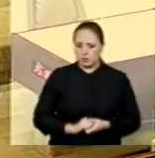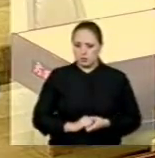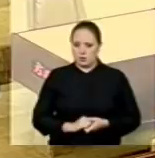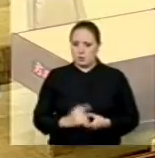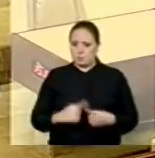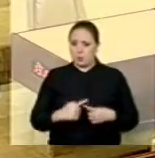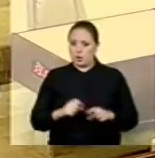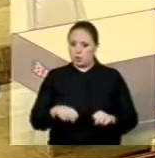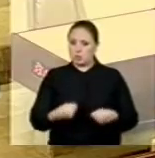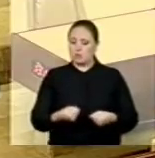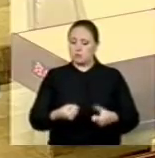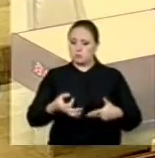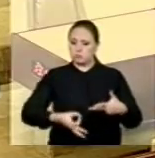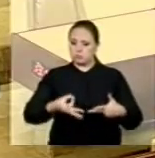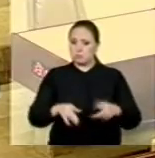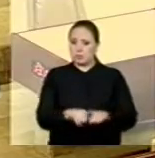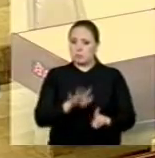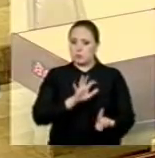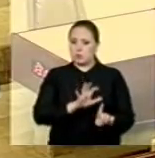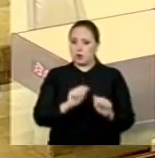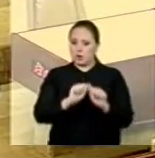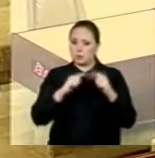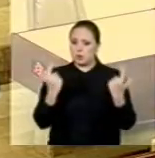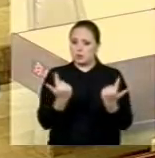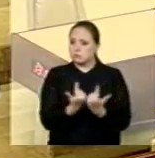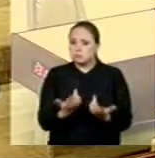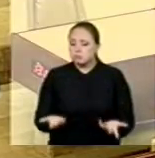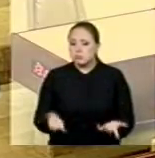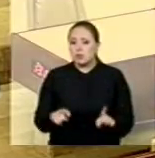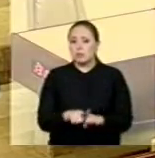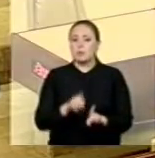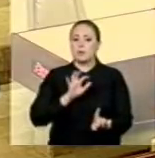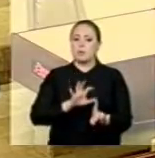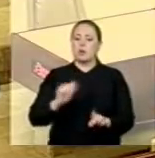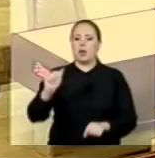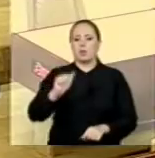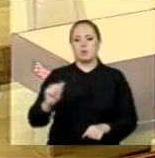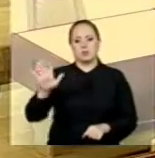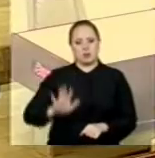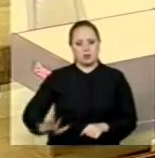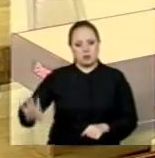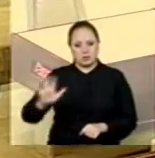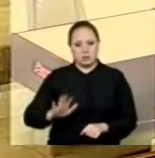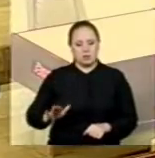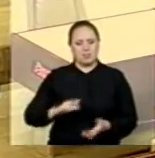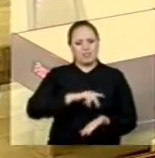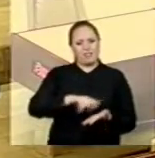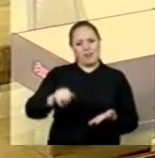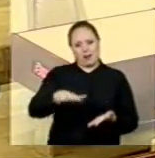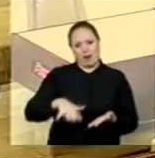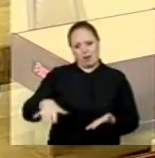Judiciário também afeta as Assembleias Legislativas, também afeta associações nacionais dos mais diversos